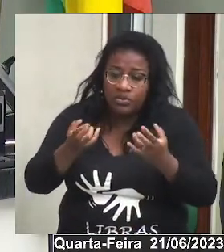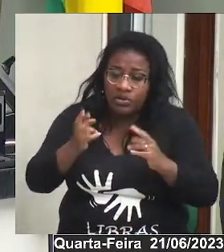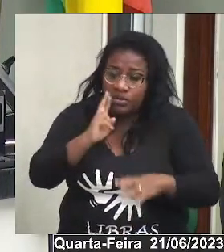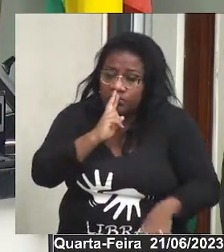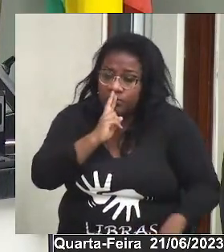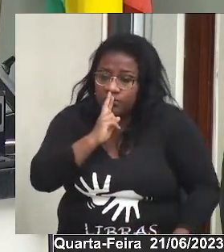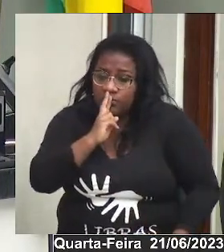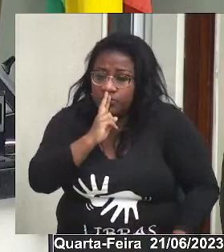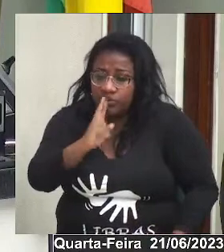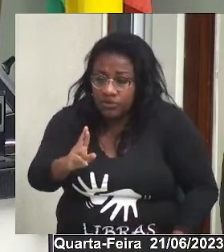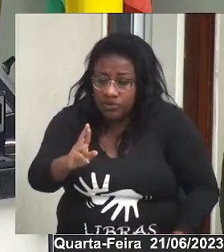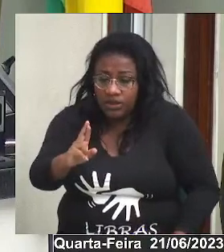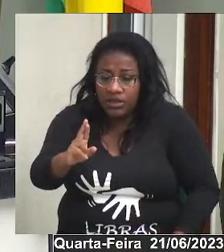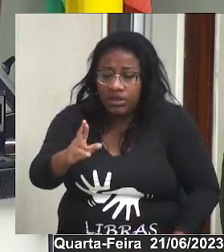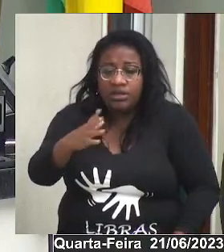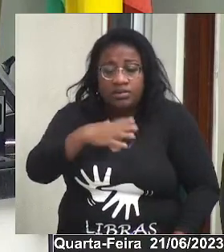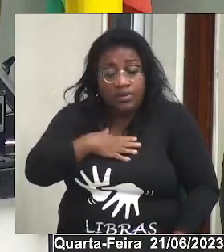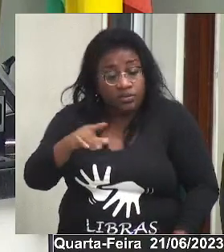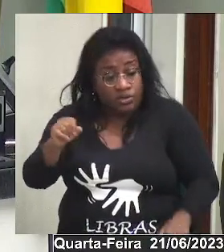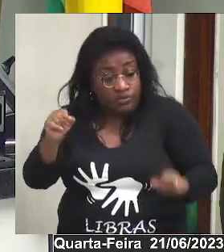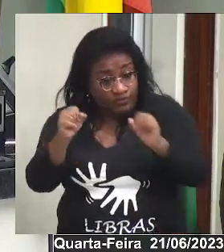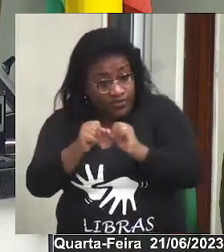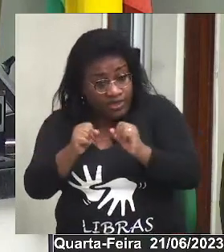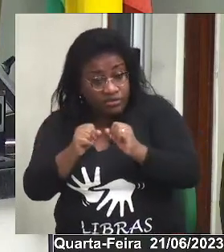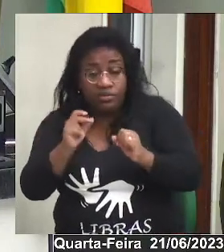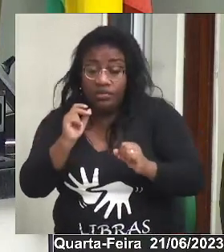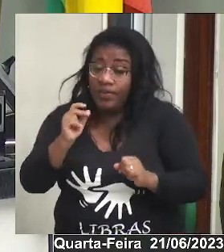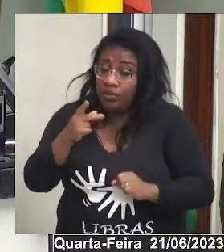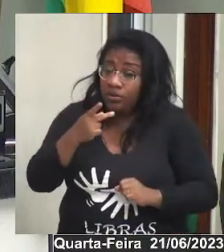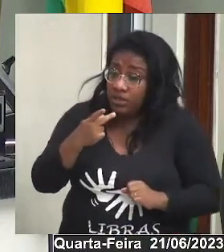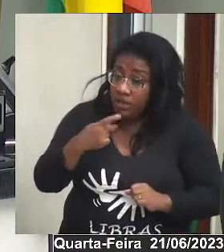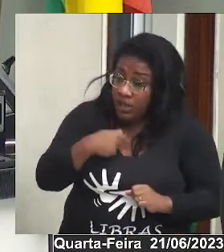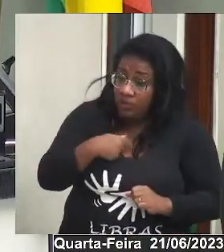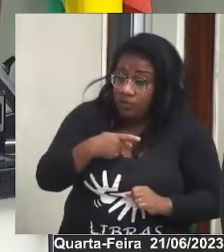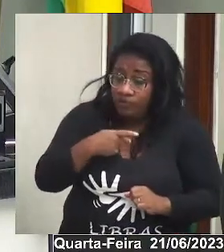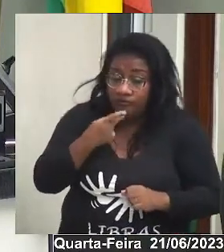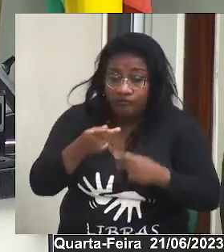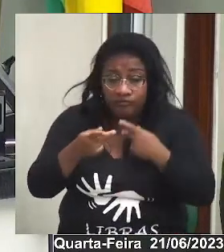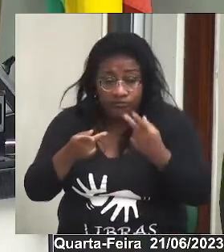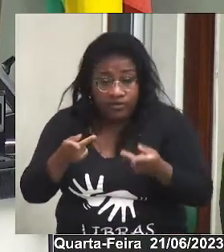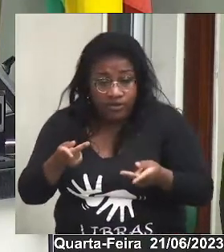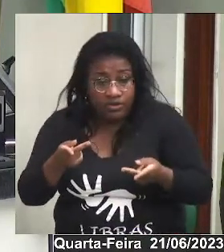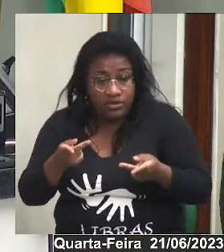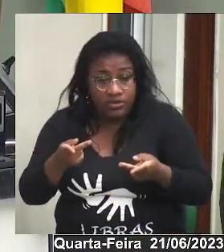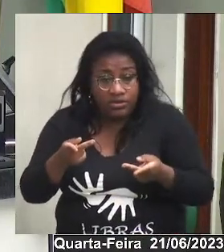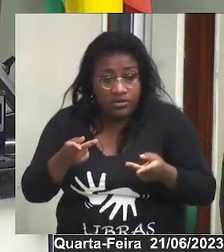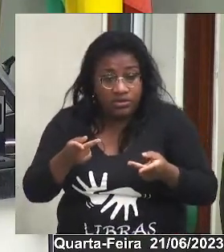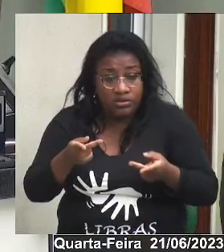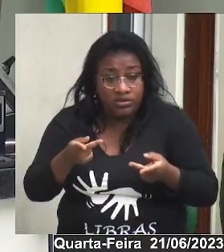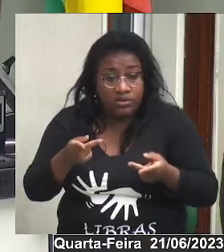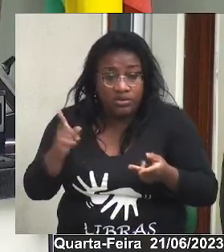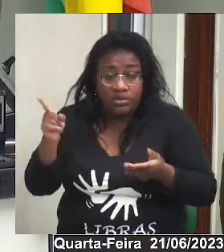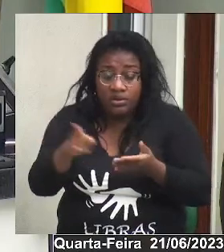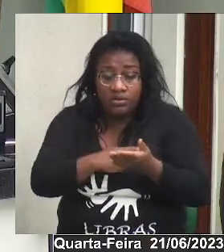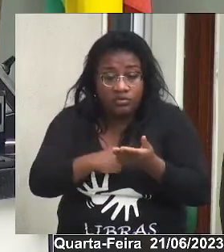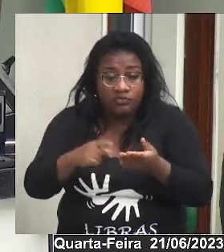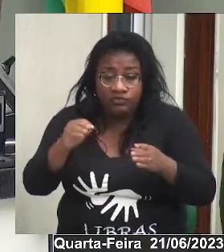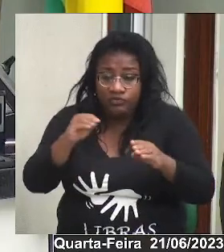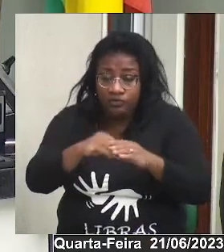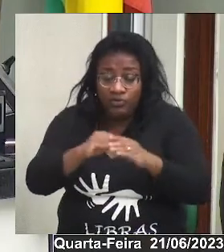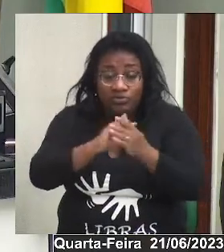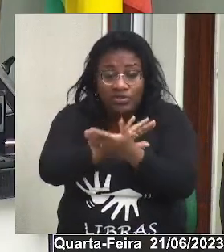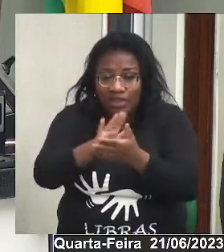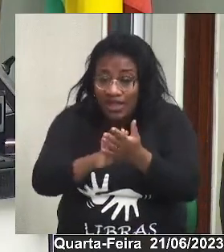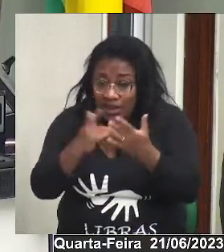O que eu tenho que responder é pela minha ação e pelo que eu falo. Eu não vou desrespeitar vocês, como eu dei a palavra para muitos aqui. Eu não voto